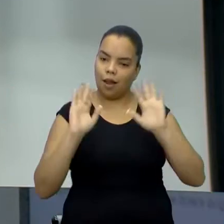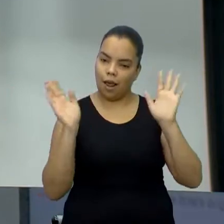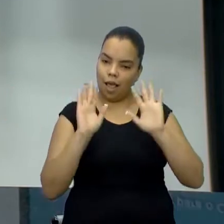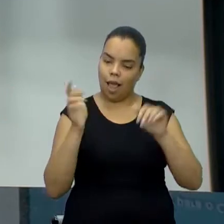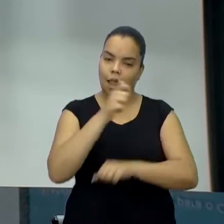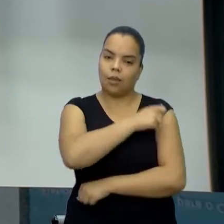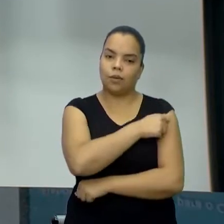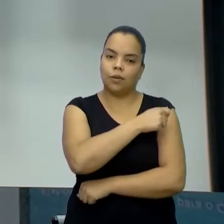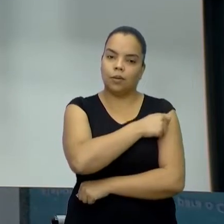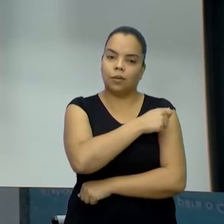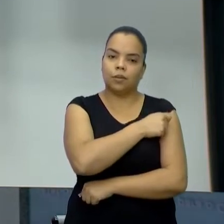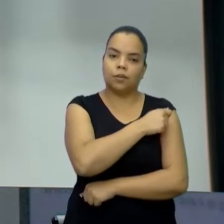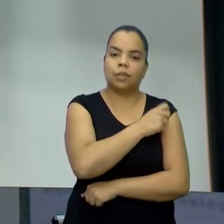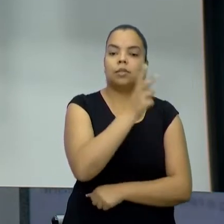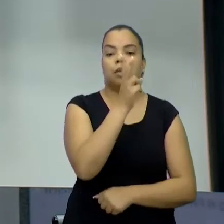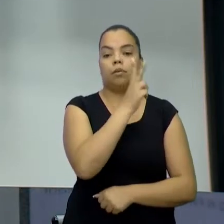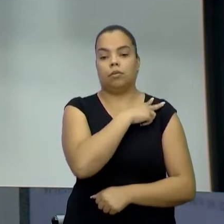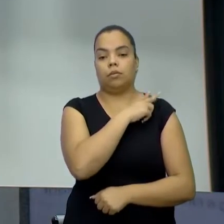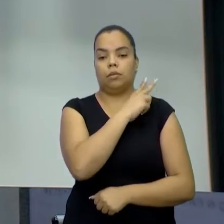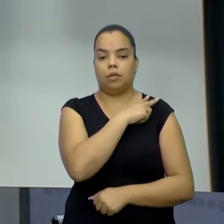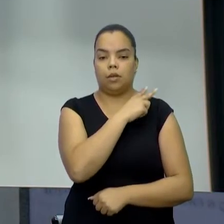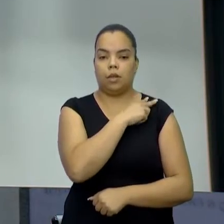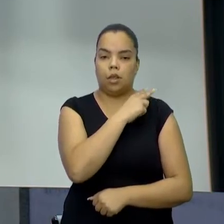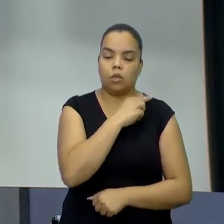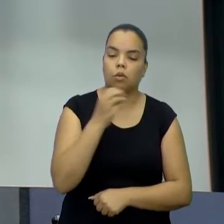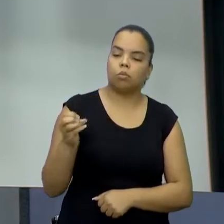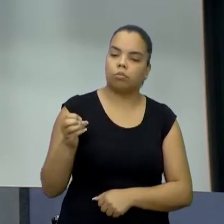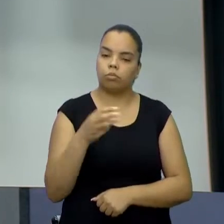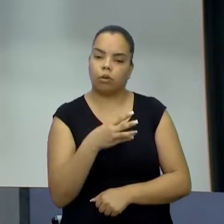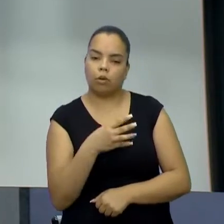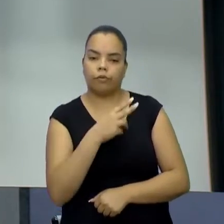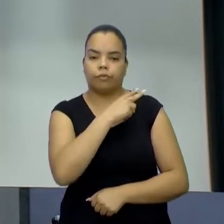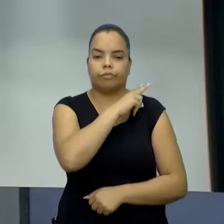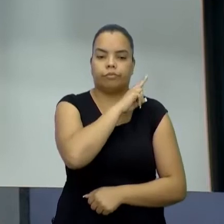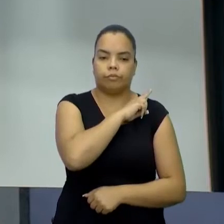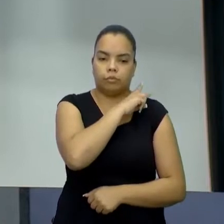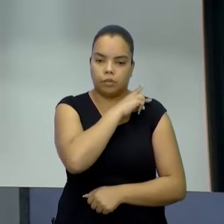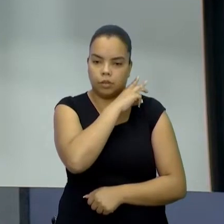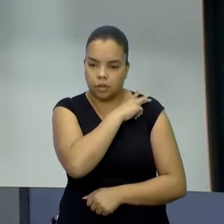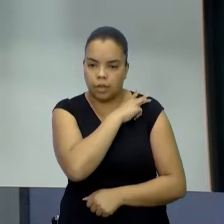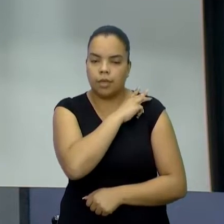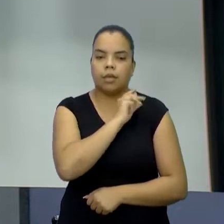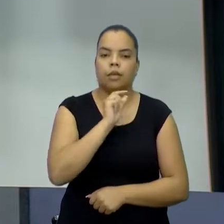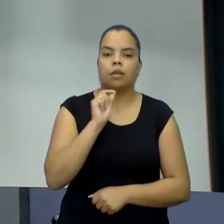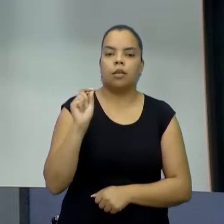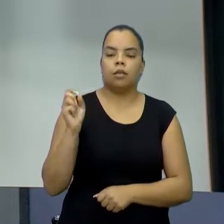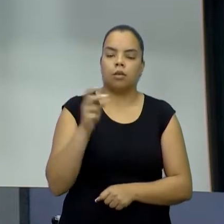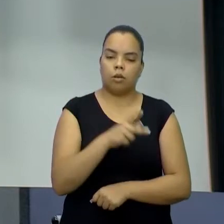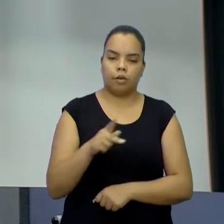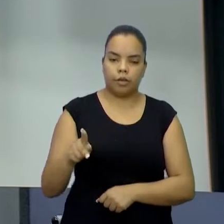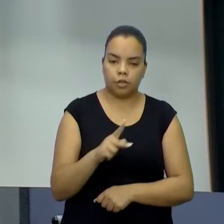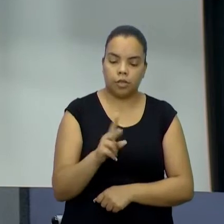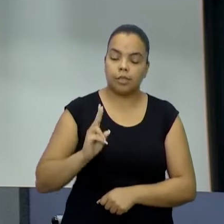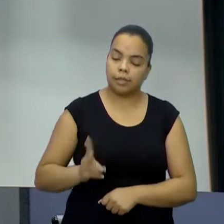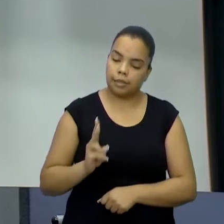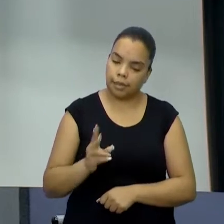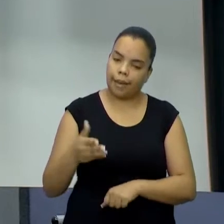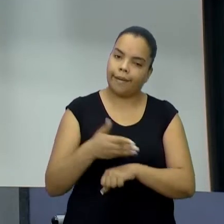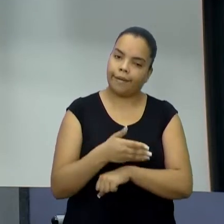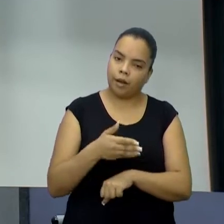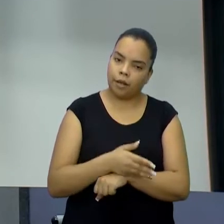Olá, estudantes da segunda série do novo ensino médio, professores que sempre nos acompanham. Então, estamos aqui